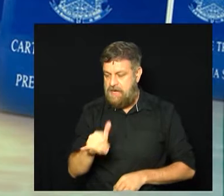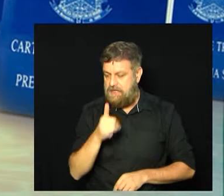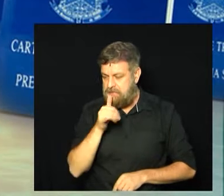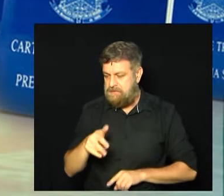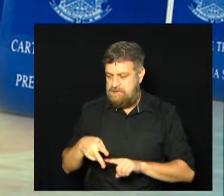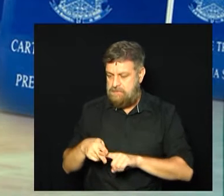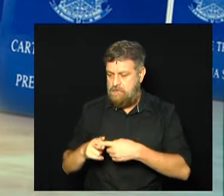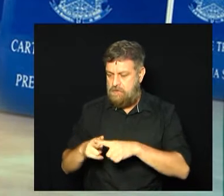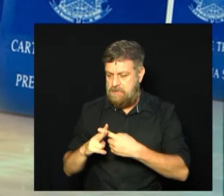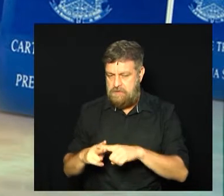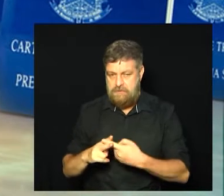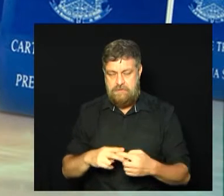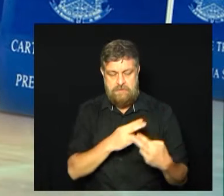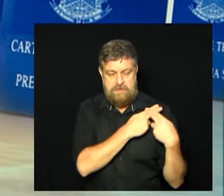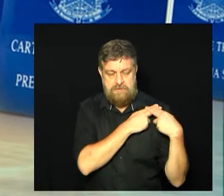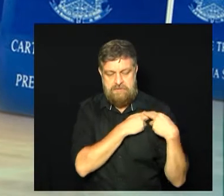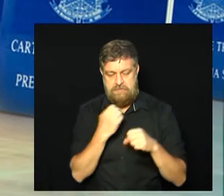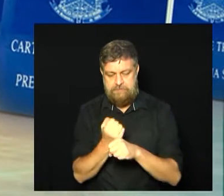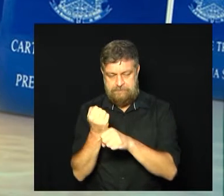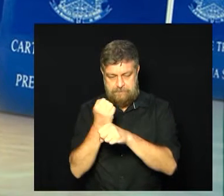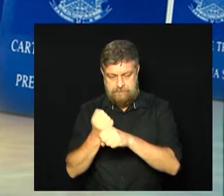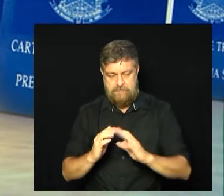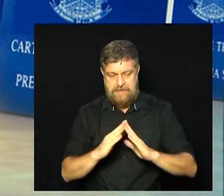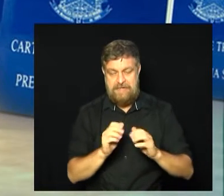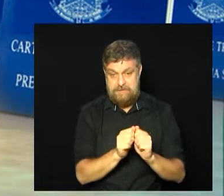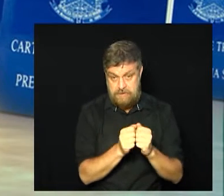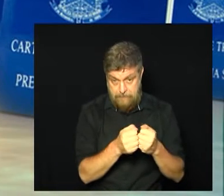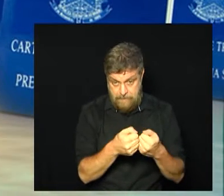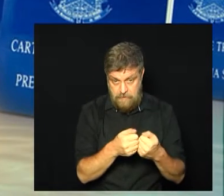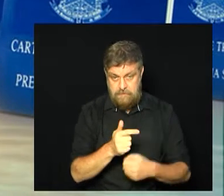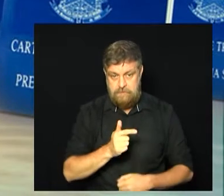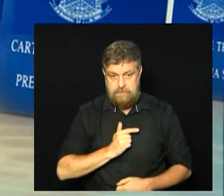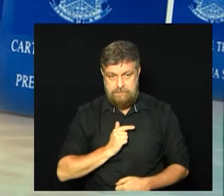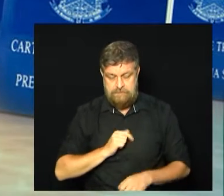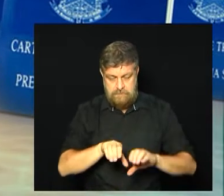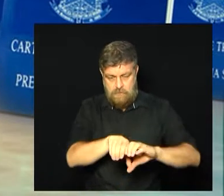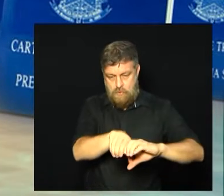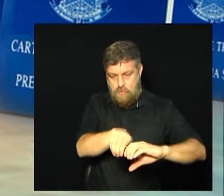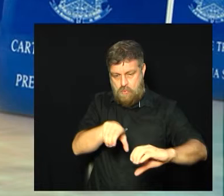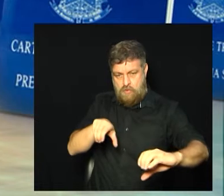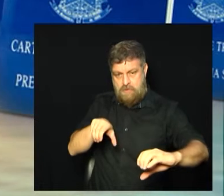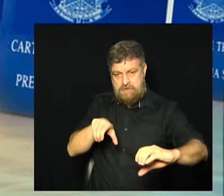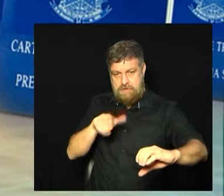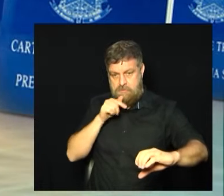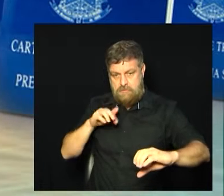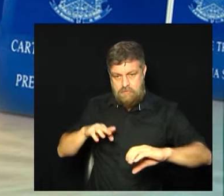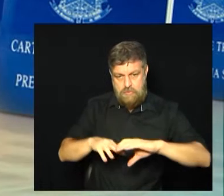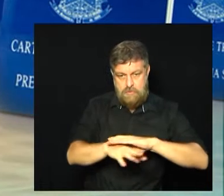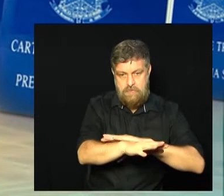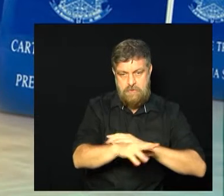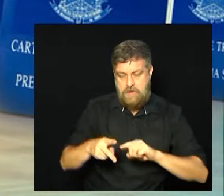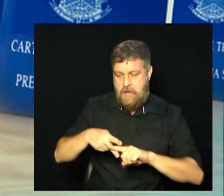encarregado de obras, encarregado de padaria, instalador de tubulações, mecânico